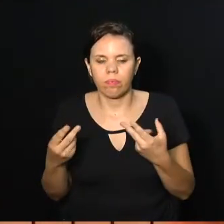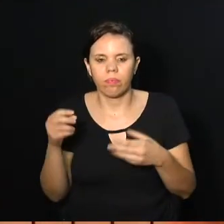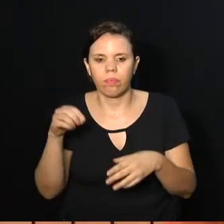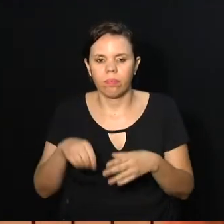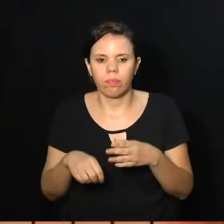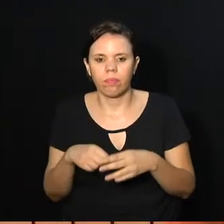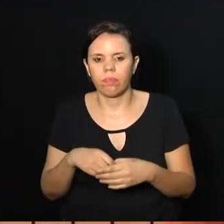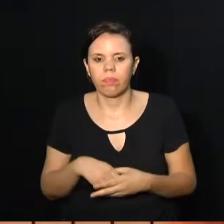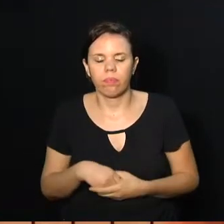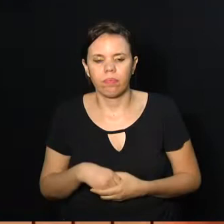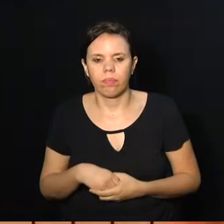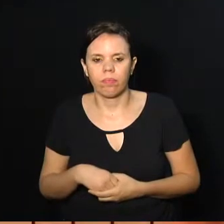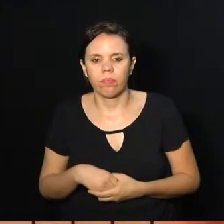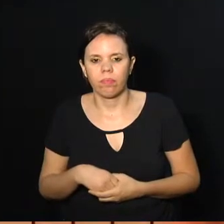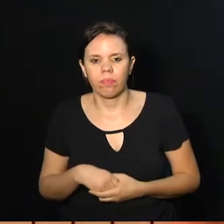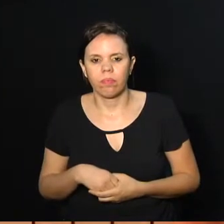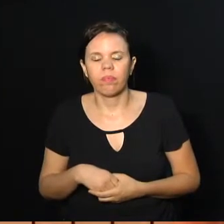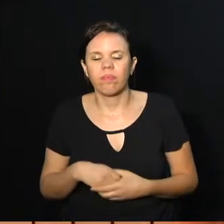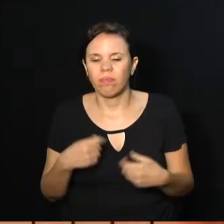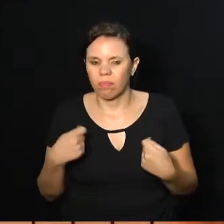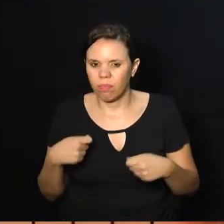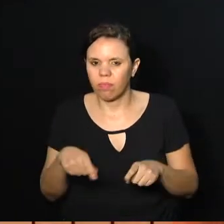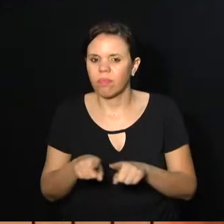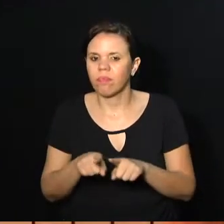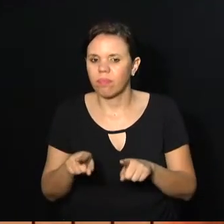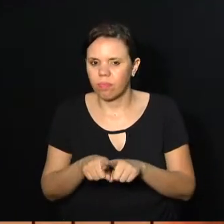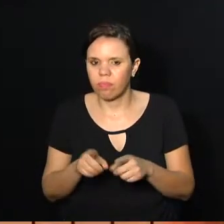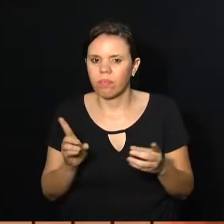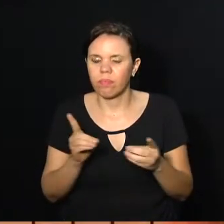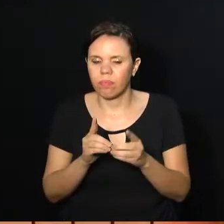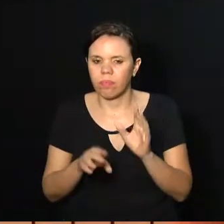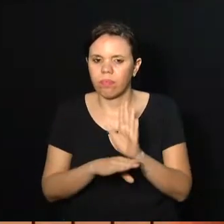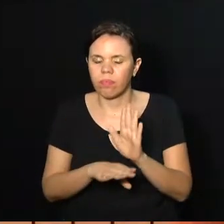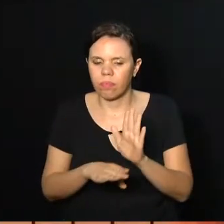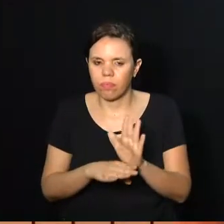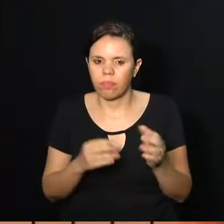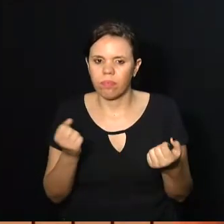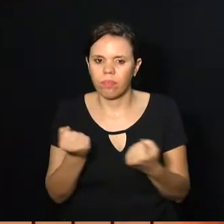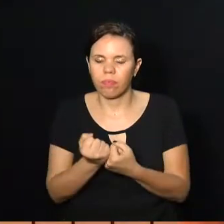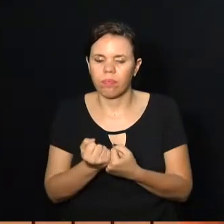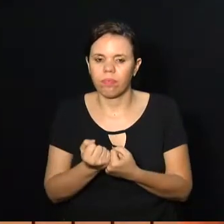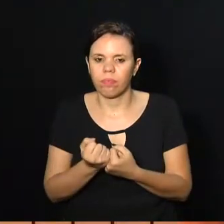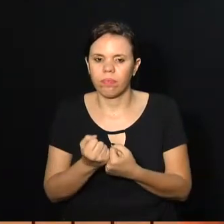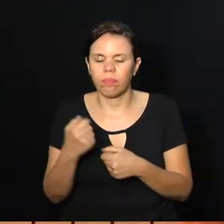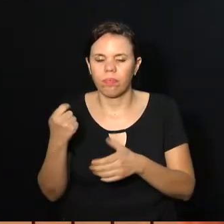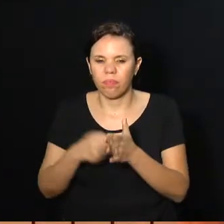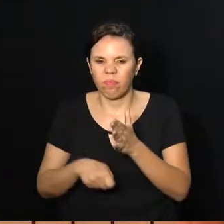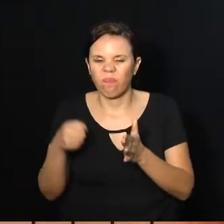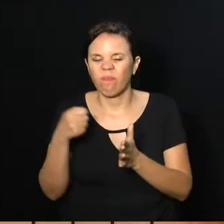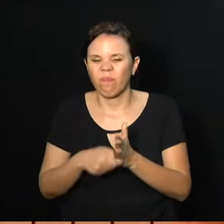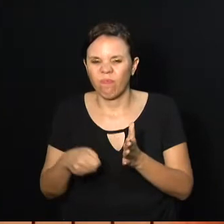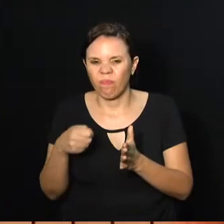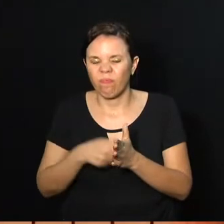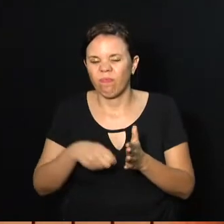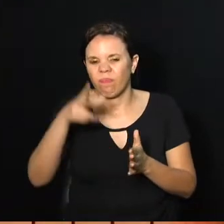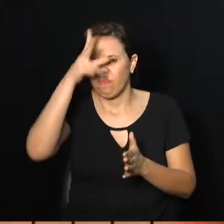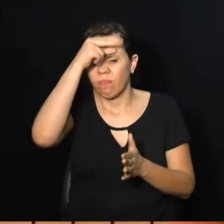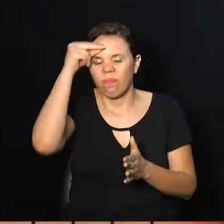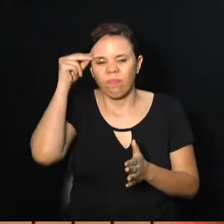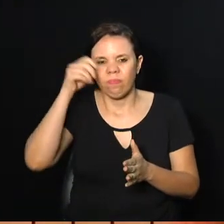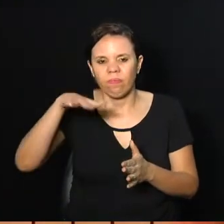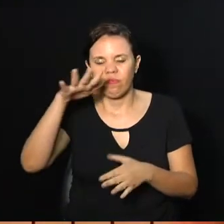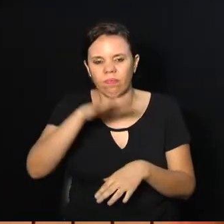aqui que carece a cidade, né, que carece de políticas públicas, e eu